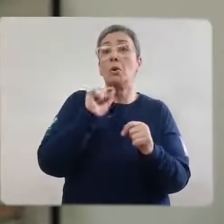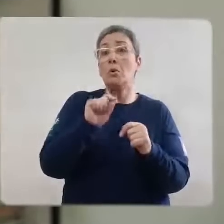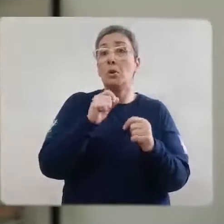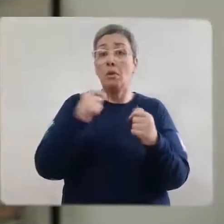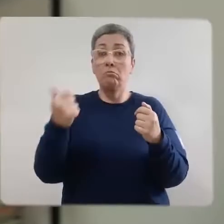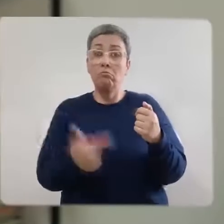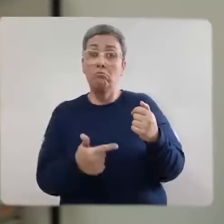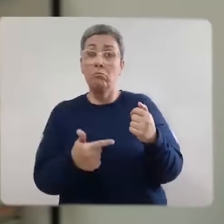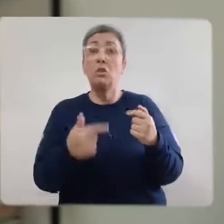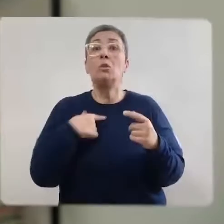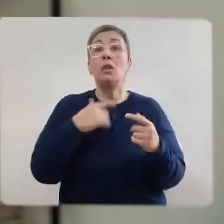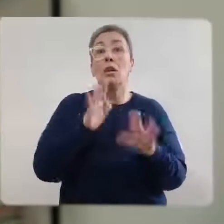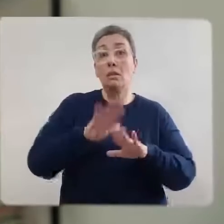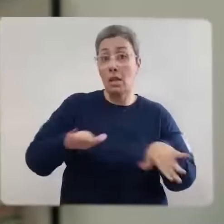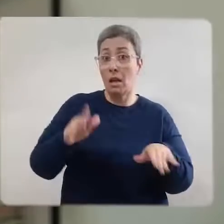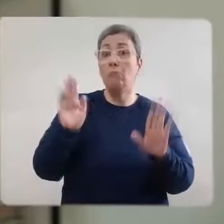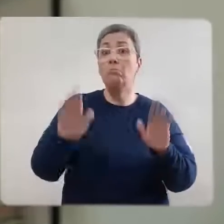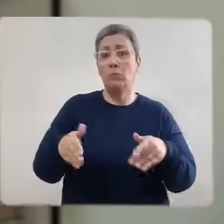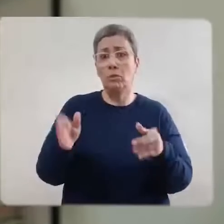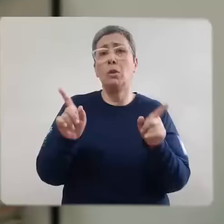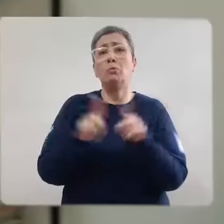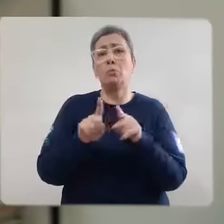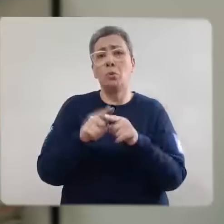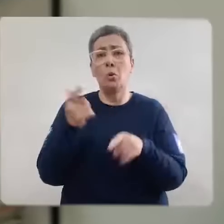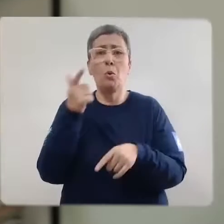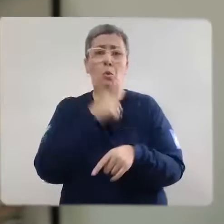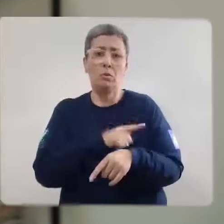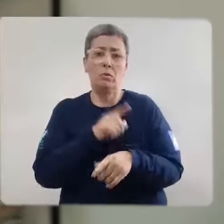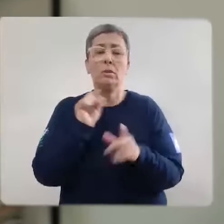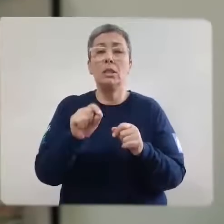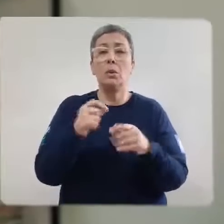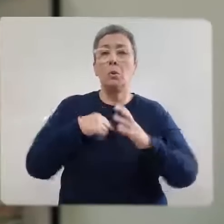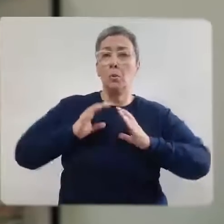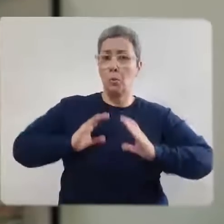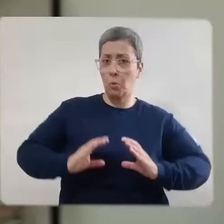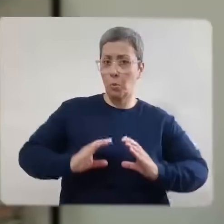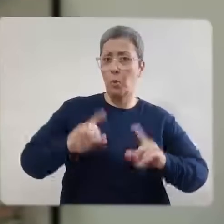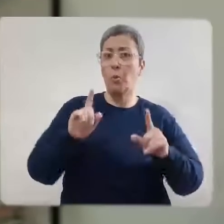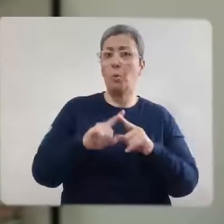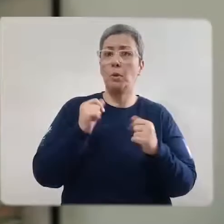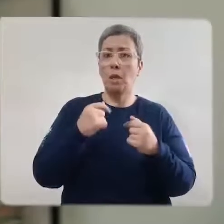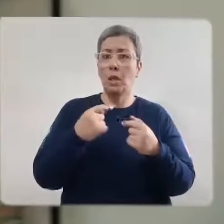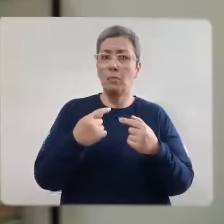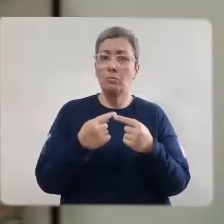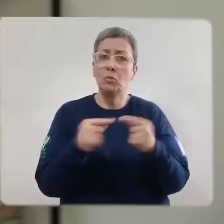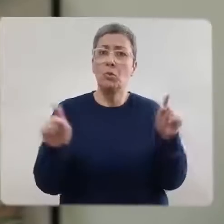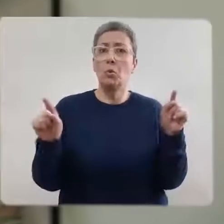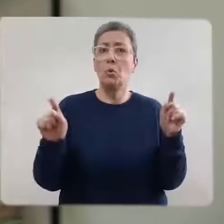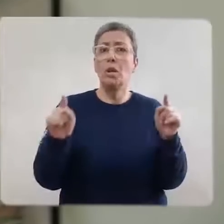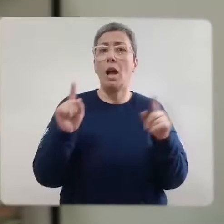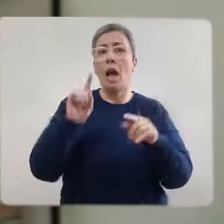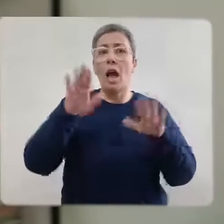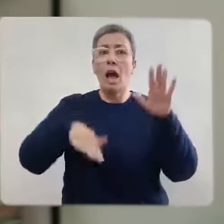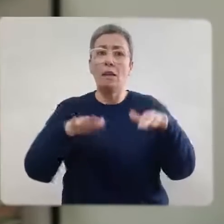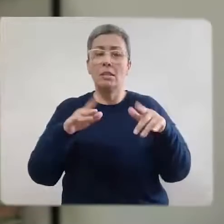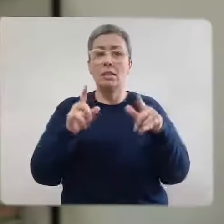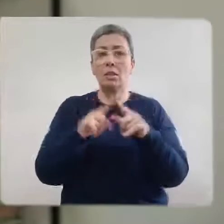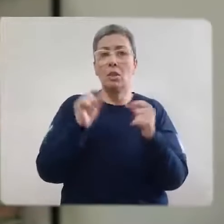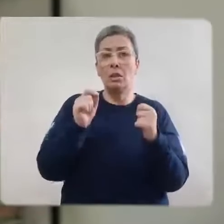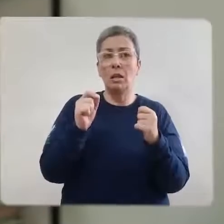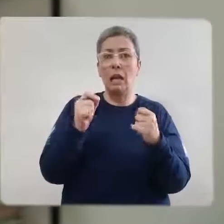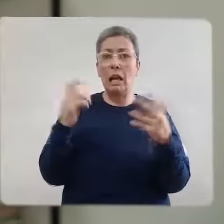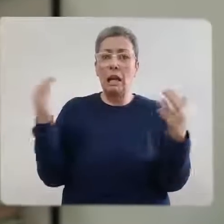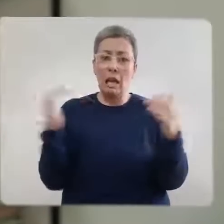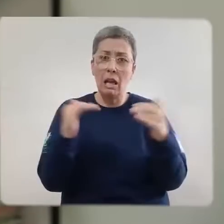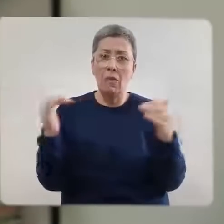que as questões que a criança já consegue realizar. Então, os comportamentos disruptivos, muitas vezes